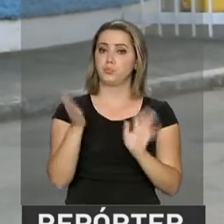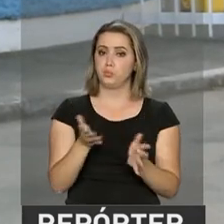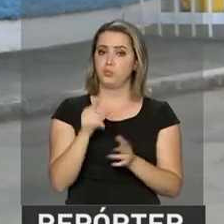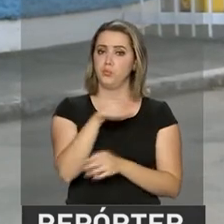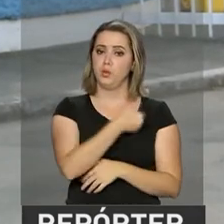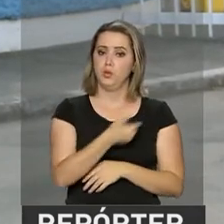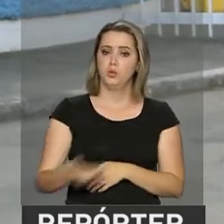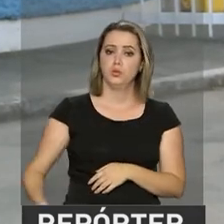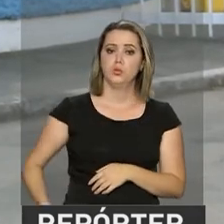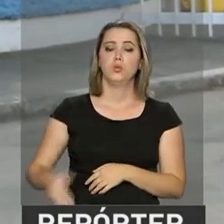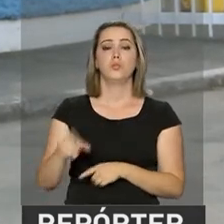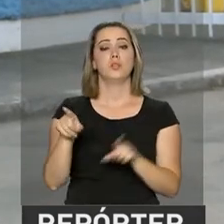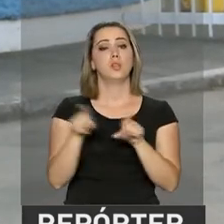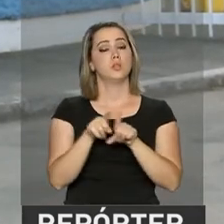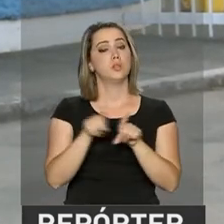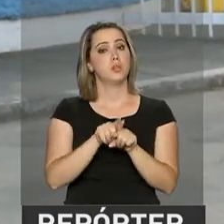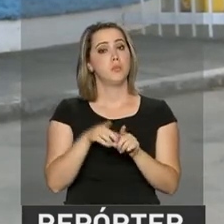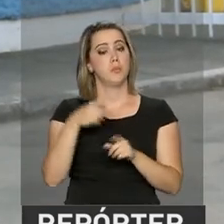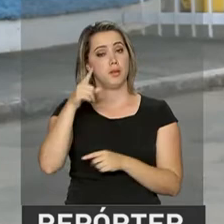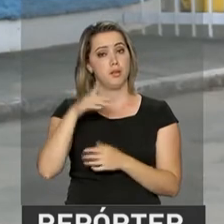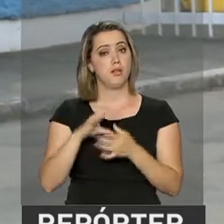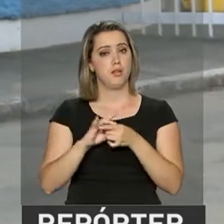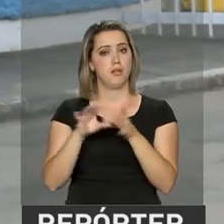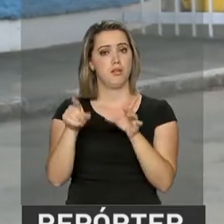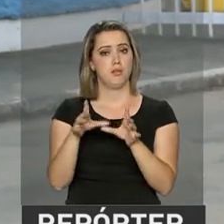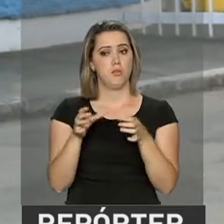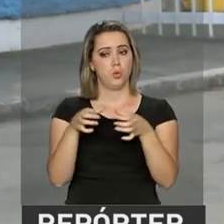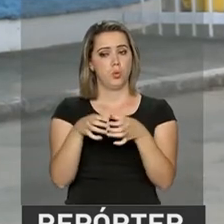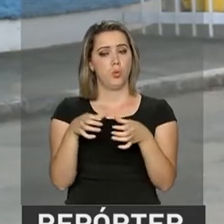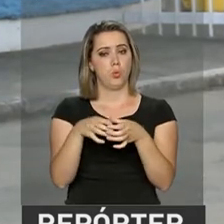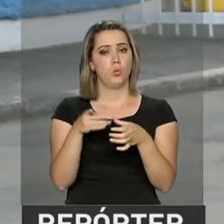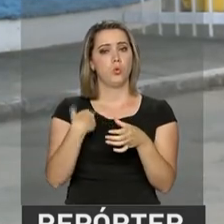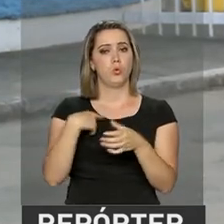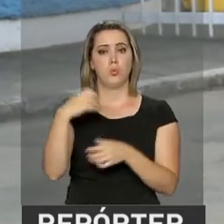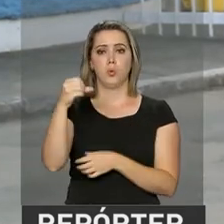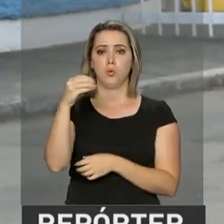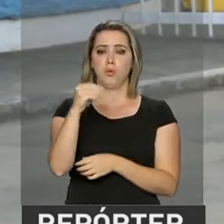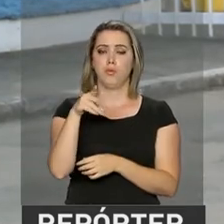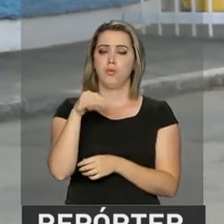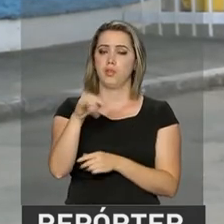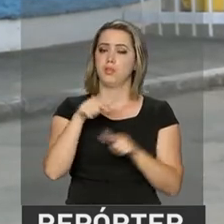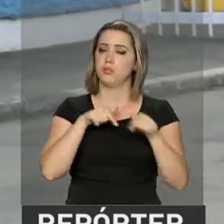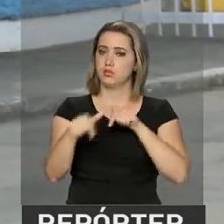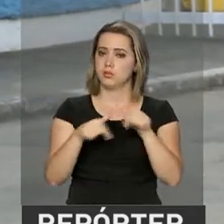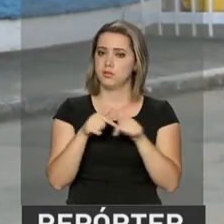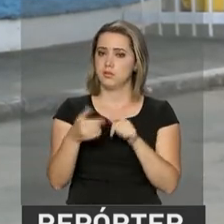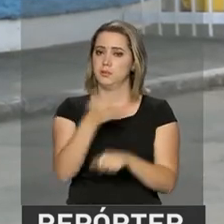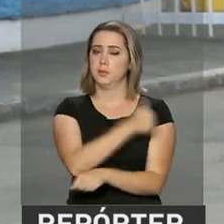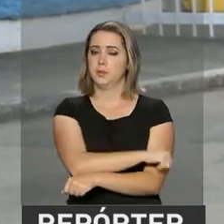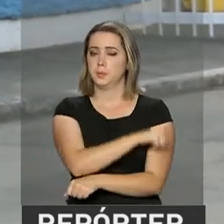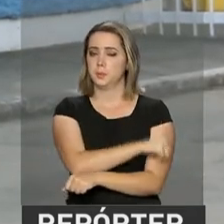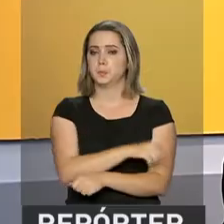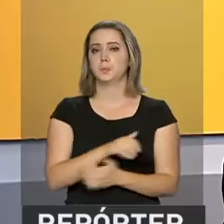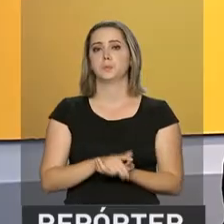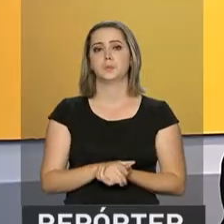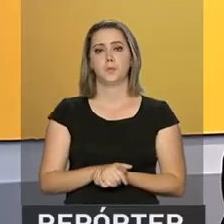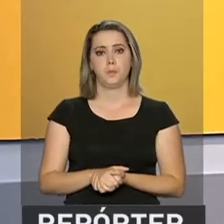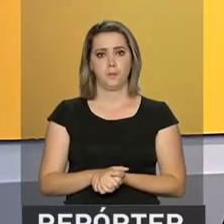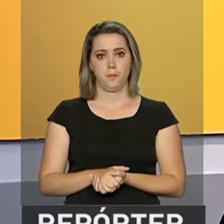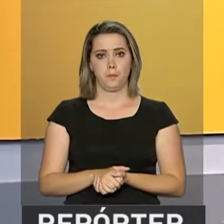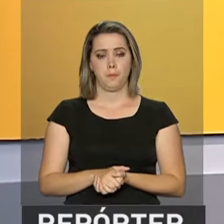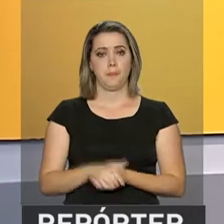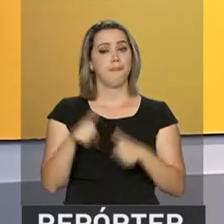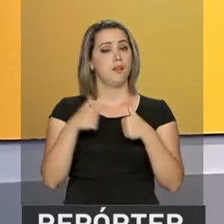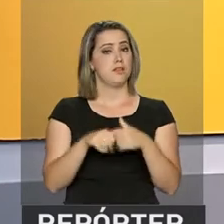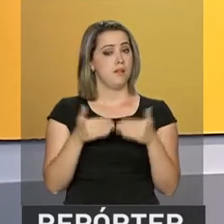governo autorizou ainda a permanência da Força Nacional no estado por 90 dias. Do Rio de Janeiro, Natália Mello.